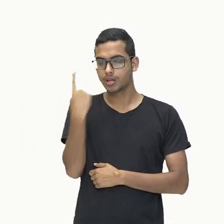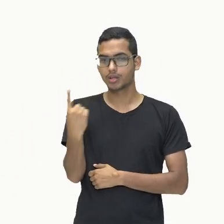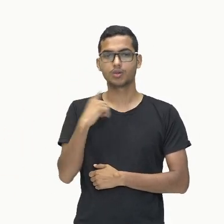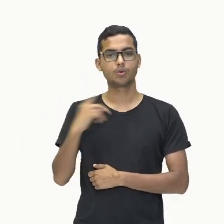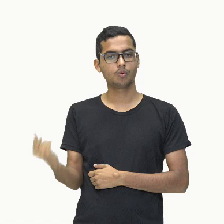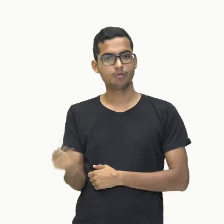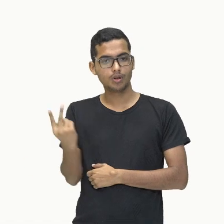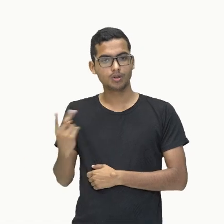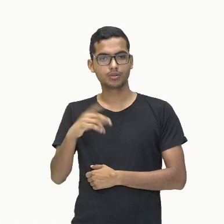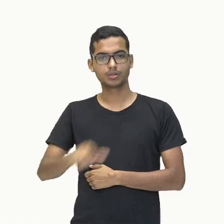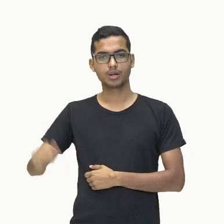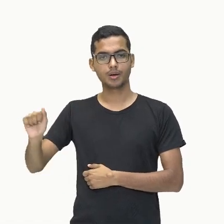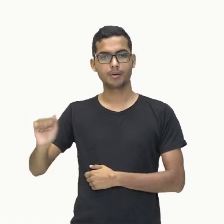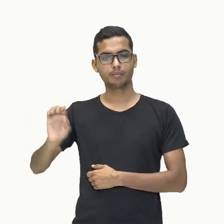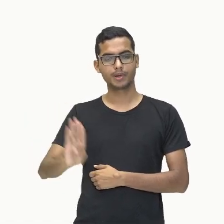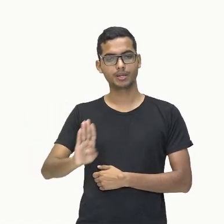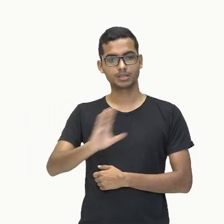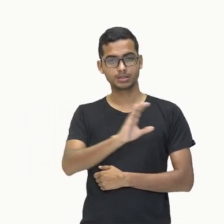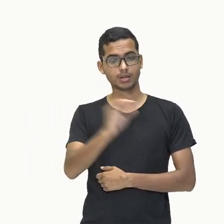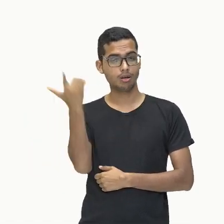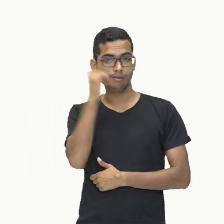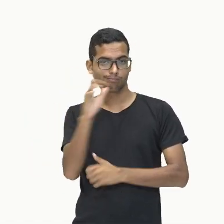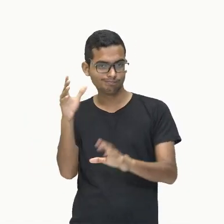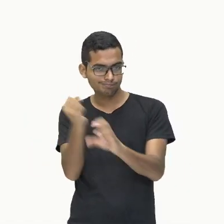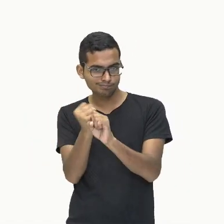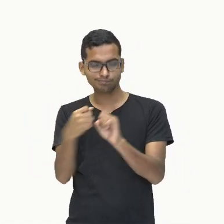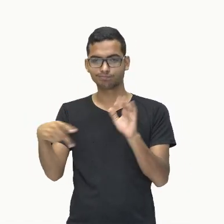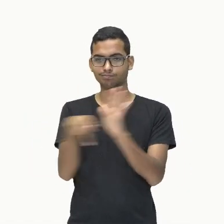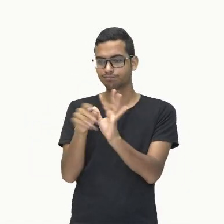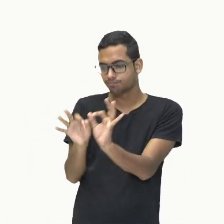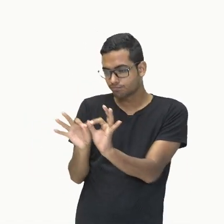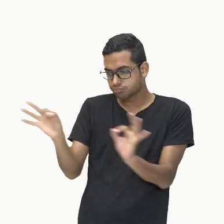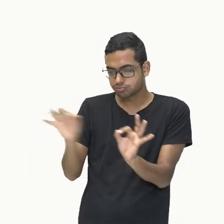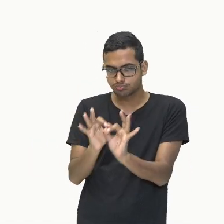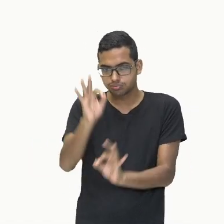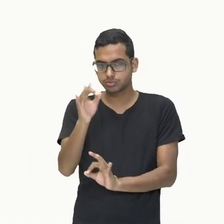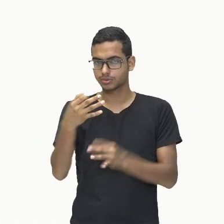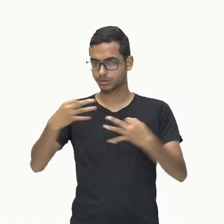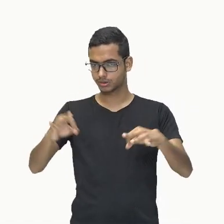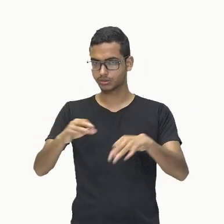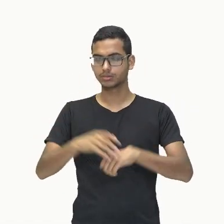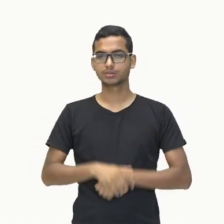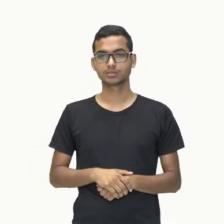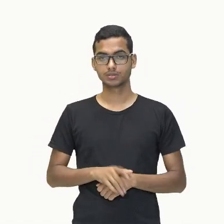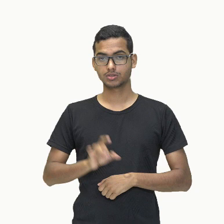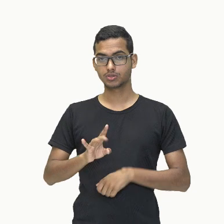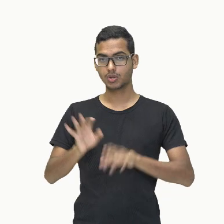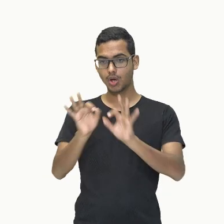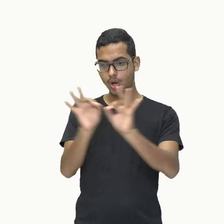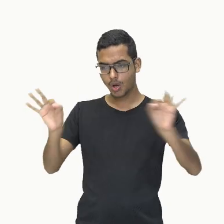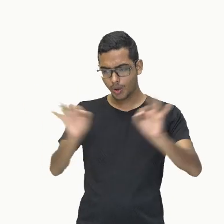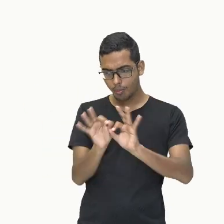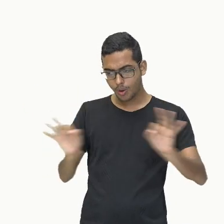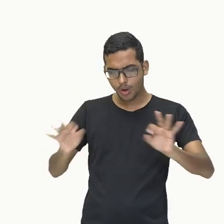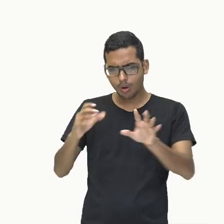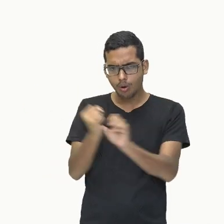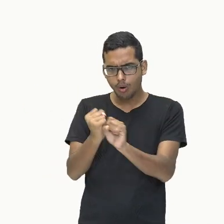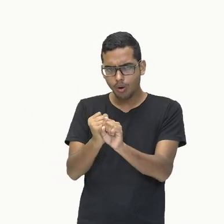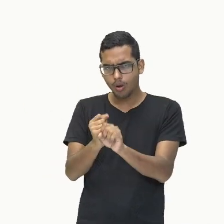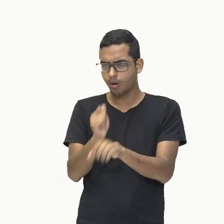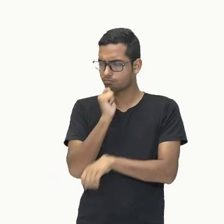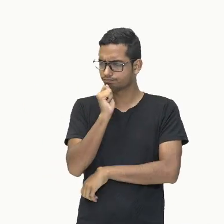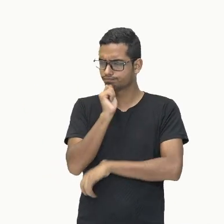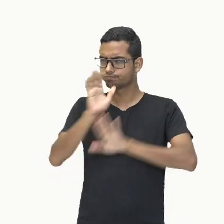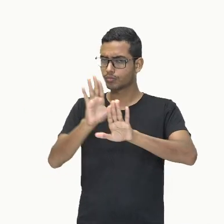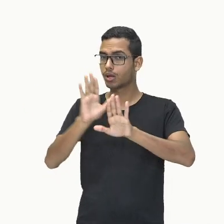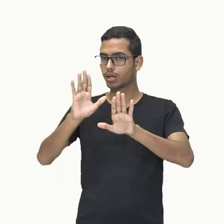C para a gente poder calcular a distância, tá bom? A gente não está calculando ainda a distância, tá bom? Mas vamos já verificar